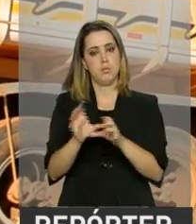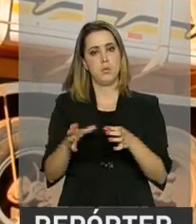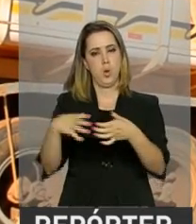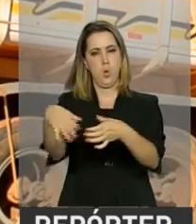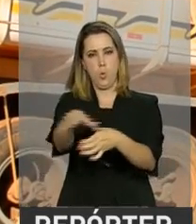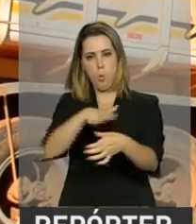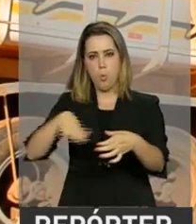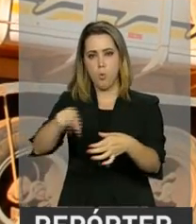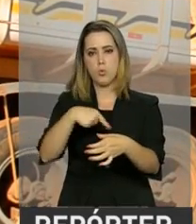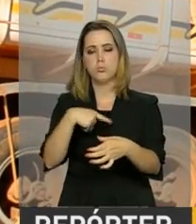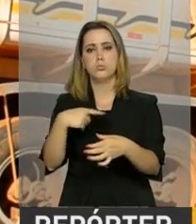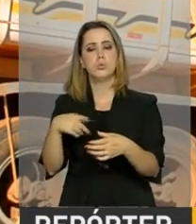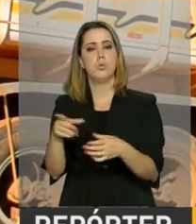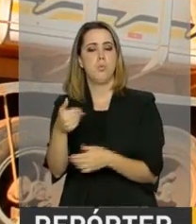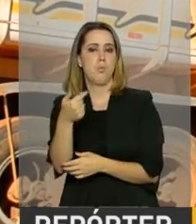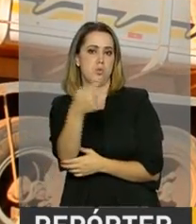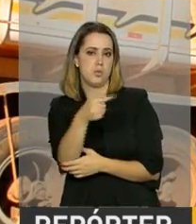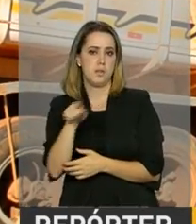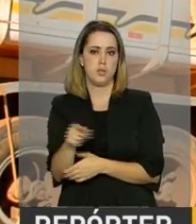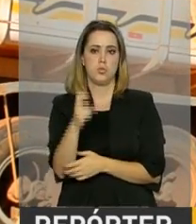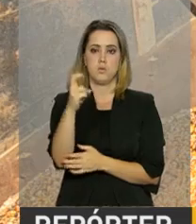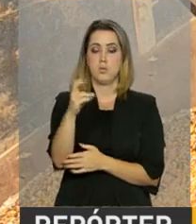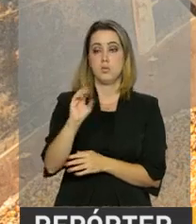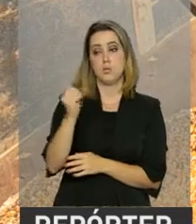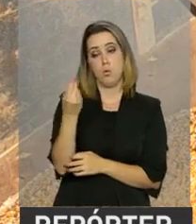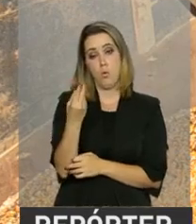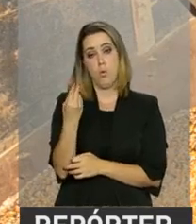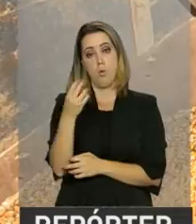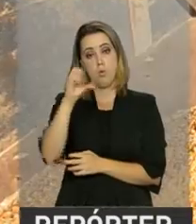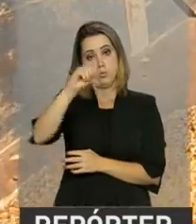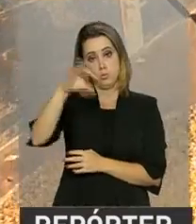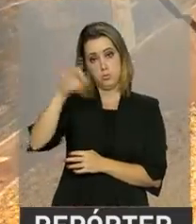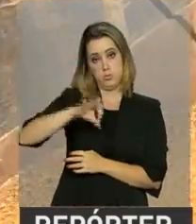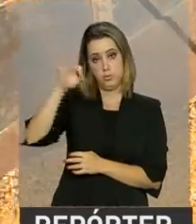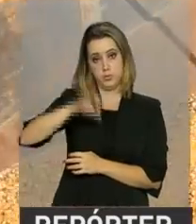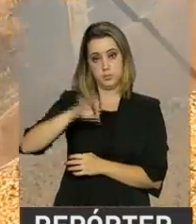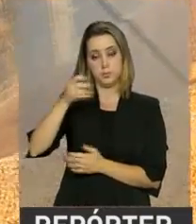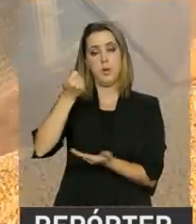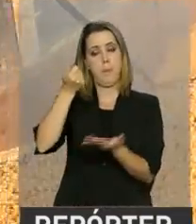juros que variam entre 7,5% e 9%, subsidiados pelo governo federal.